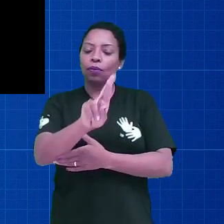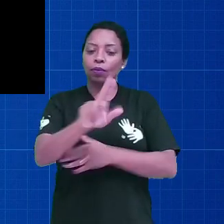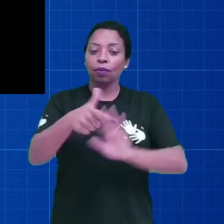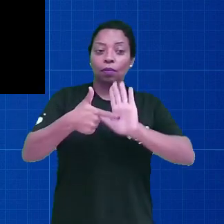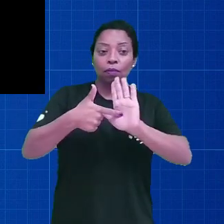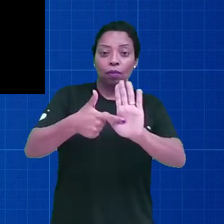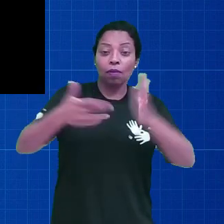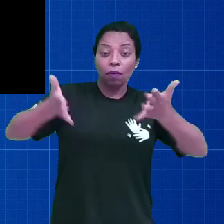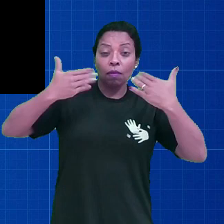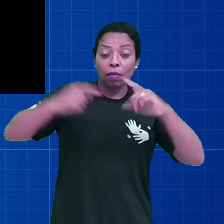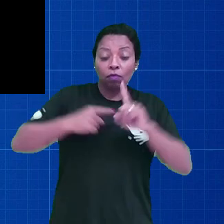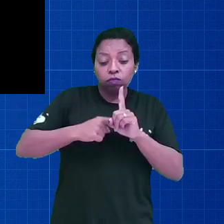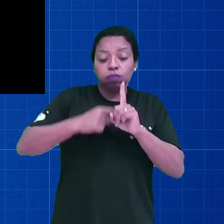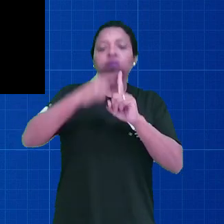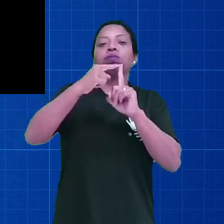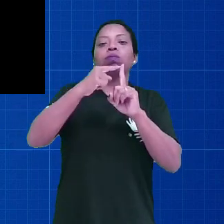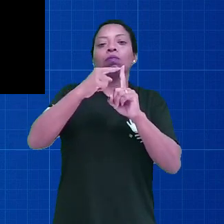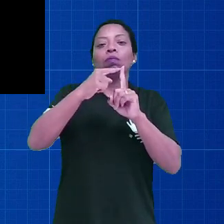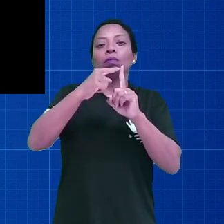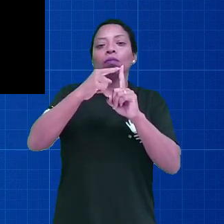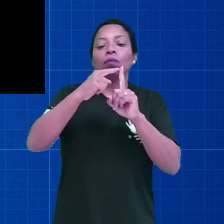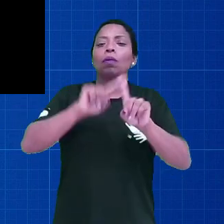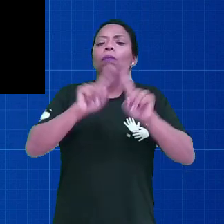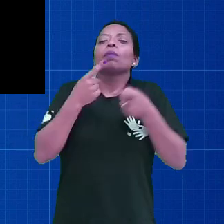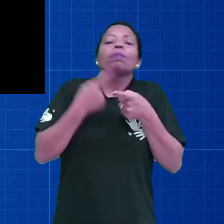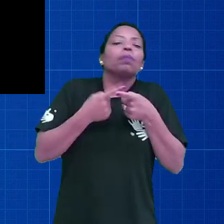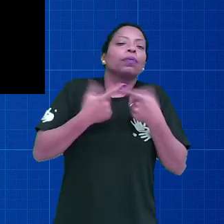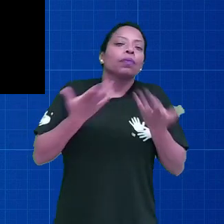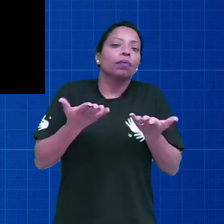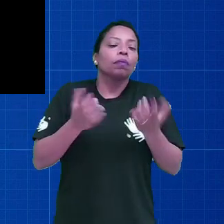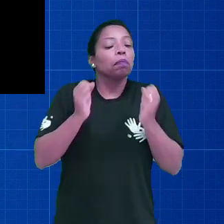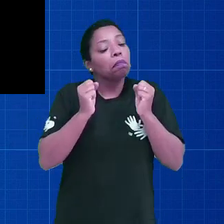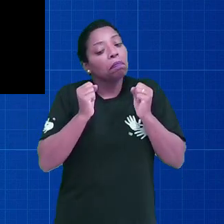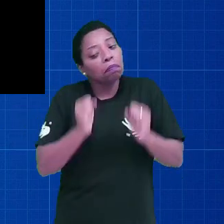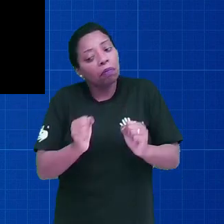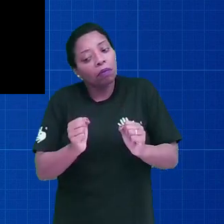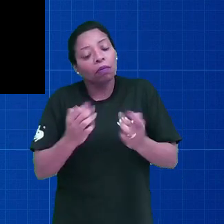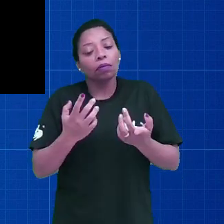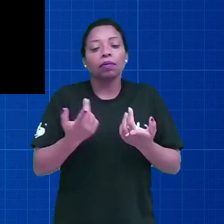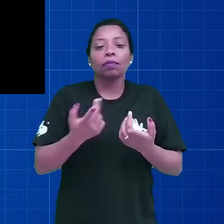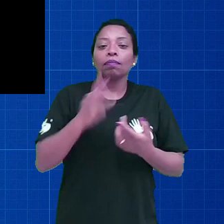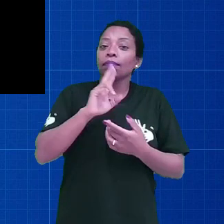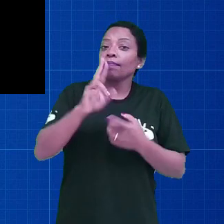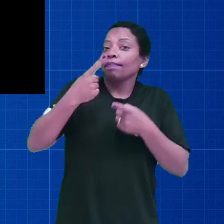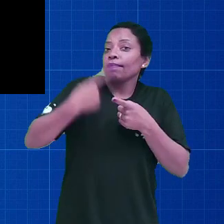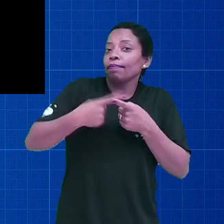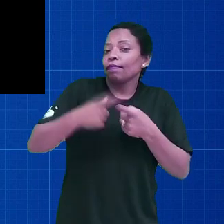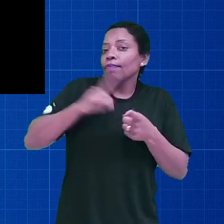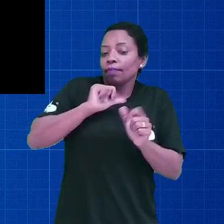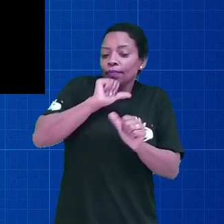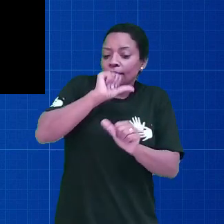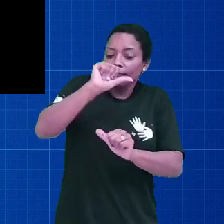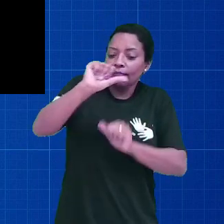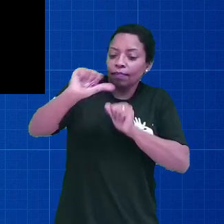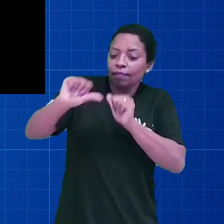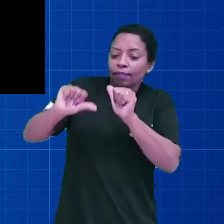temperaturas mais altas aqui, e que podem estar relacionadas a essa